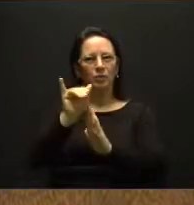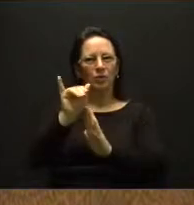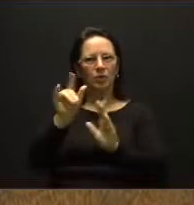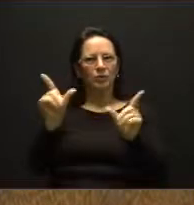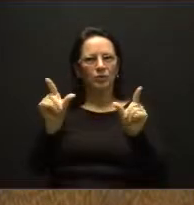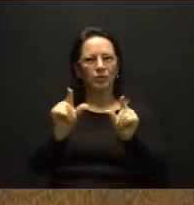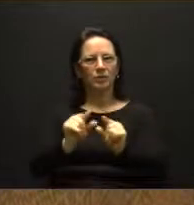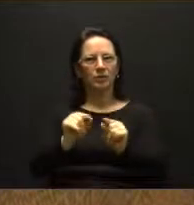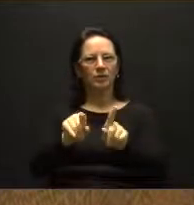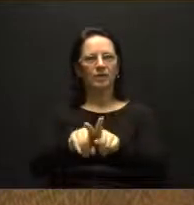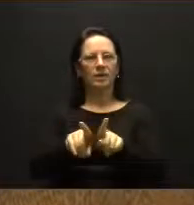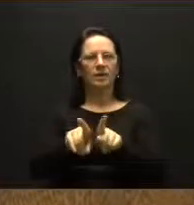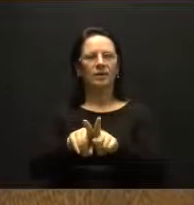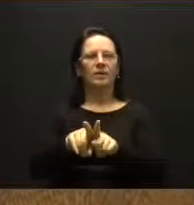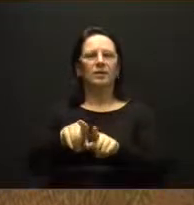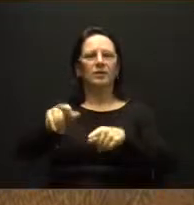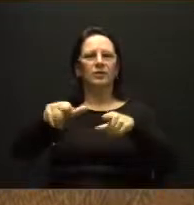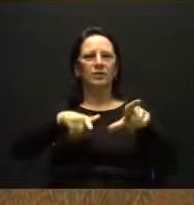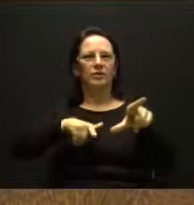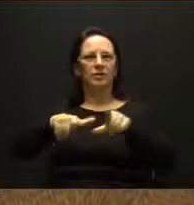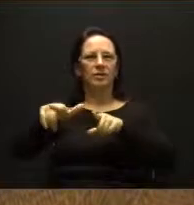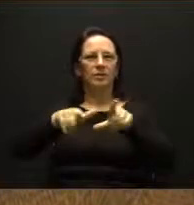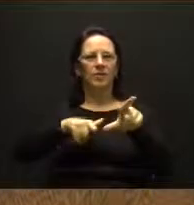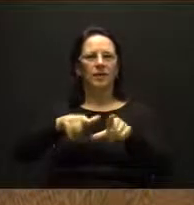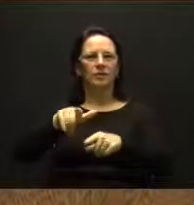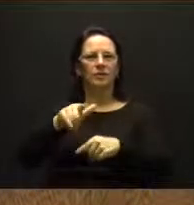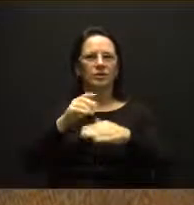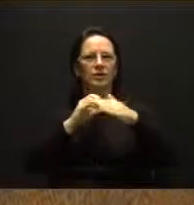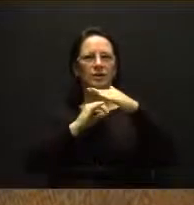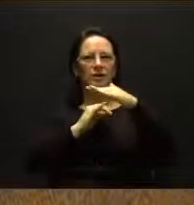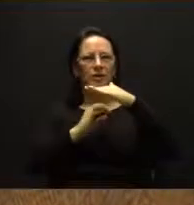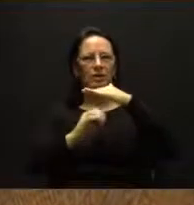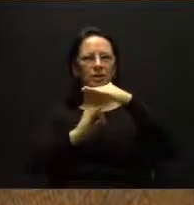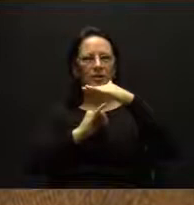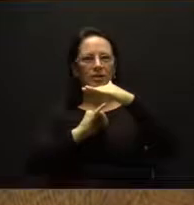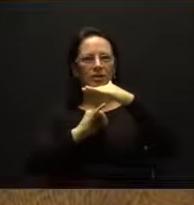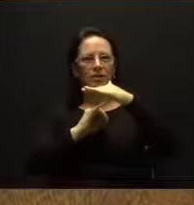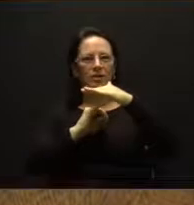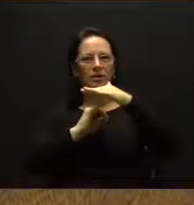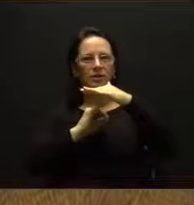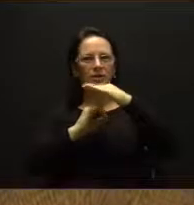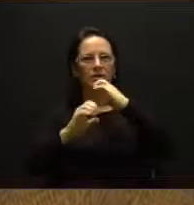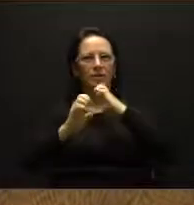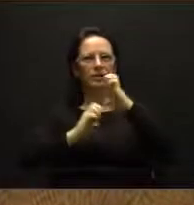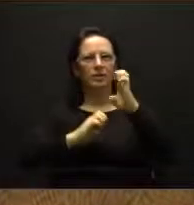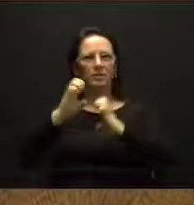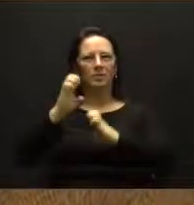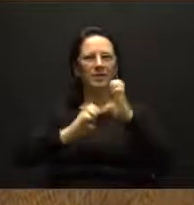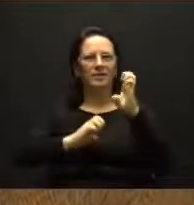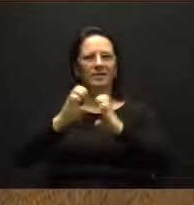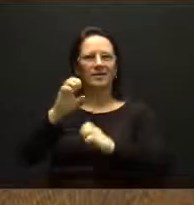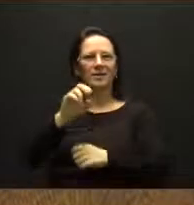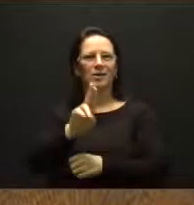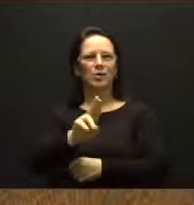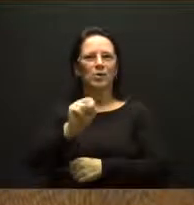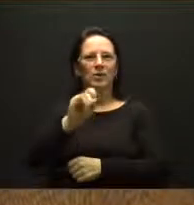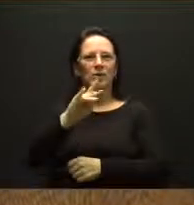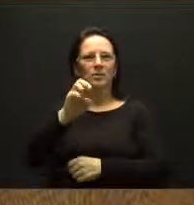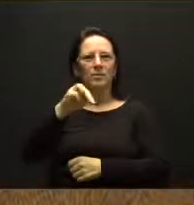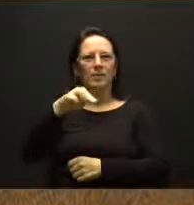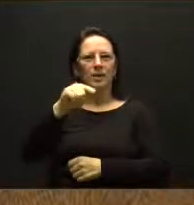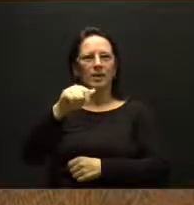fechamento de postos de trabalho da empresa usiminas tem gerado efeitos prolongados que acarretam